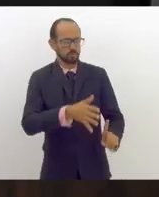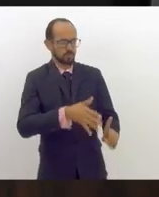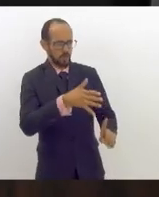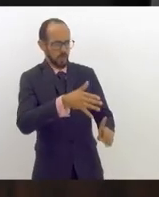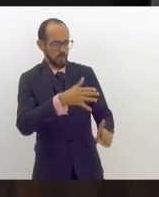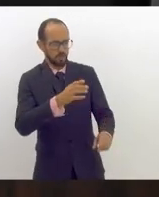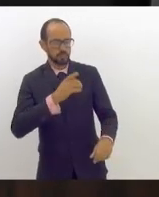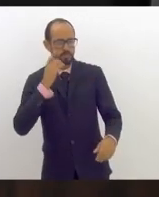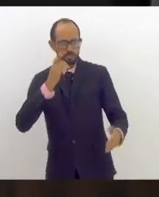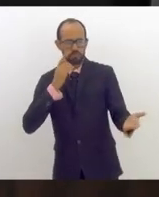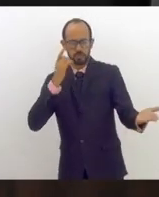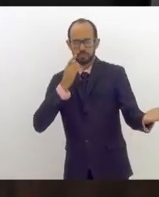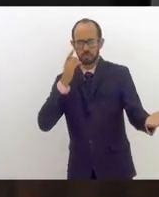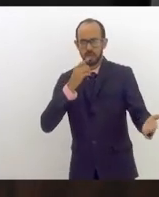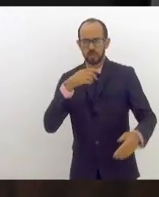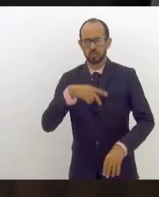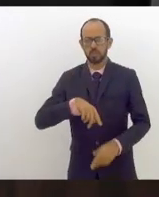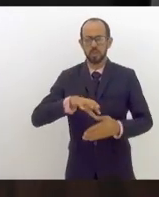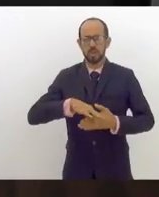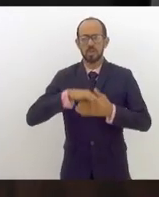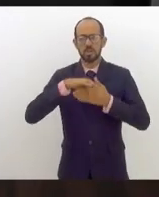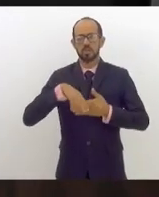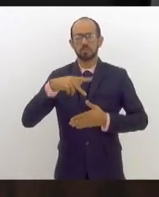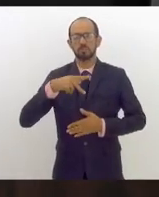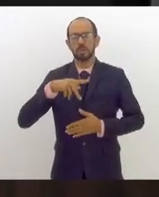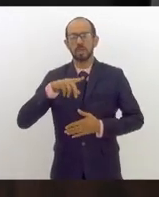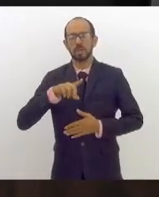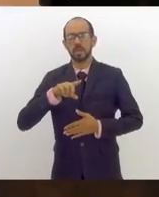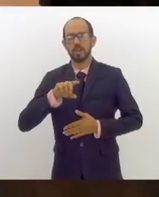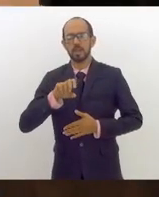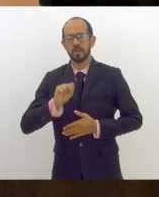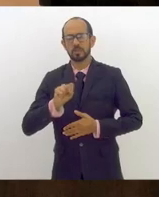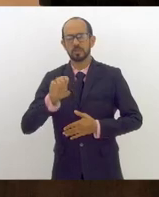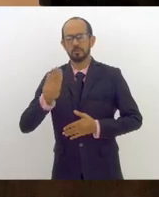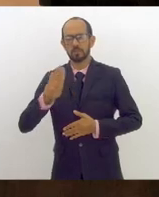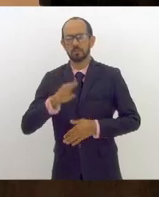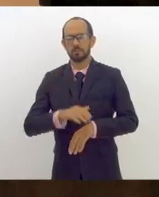Deputado líder do PSD mental presidente